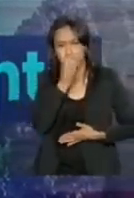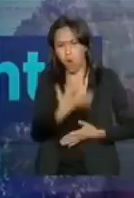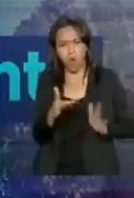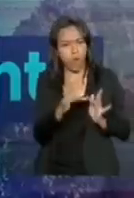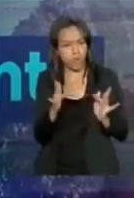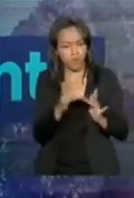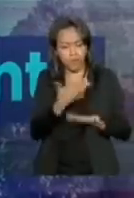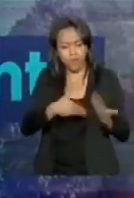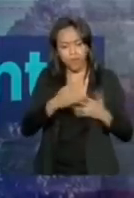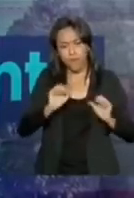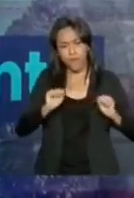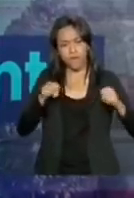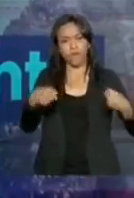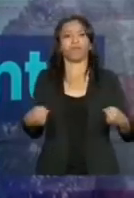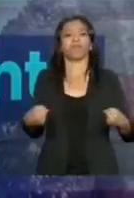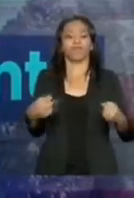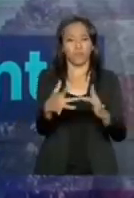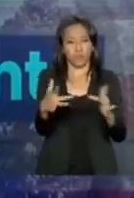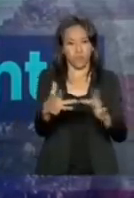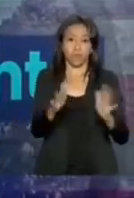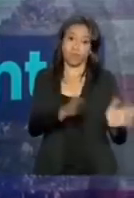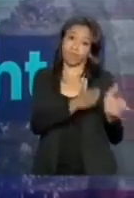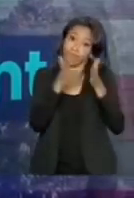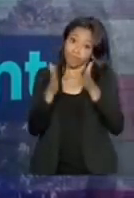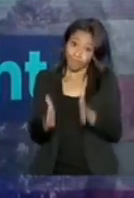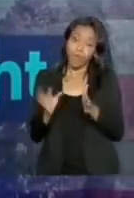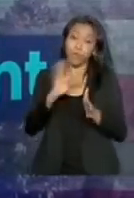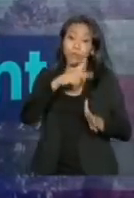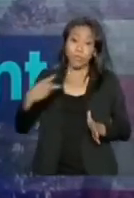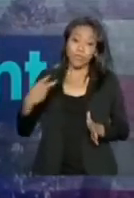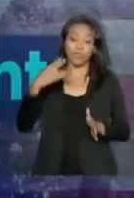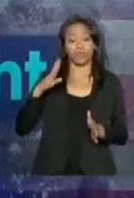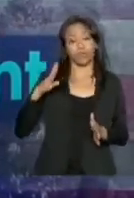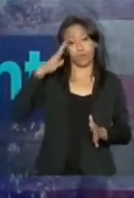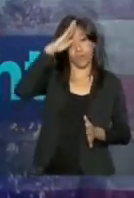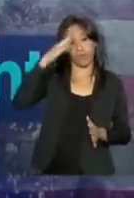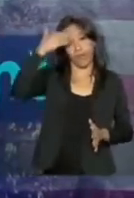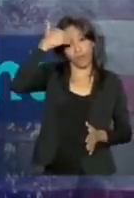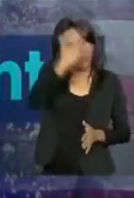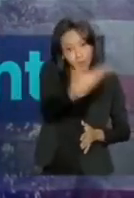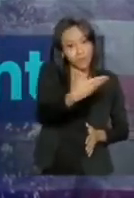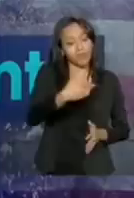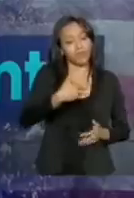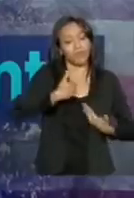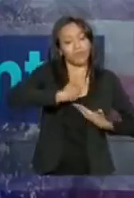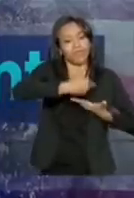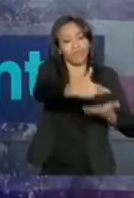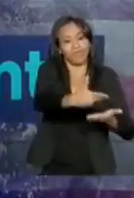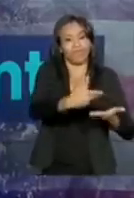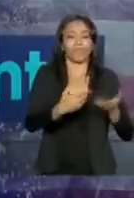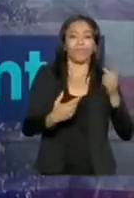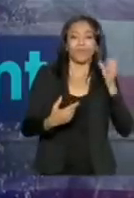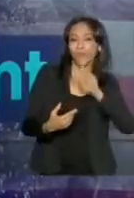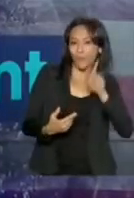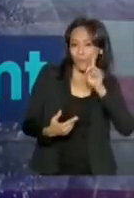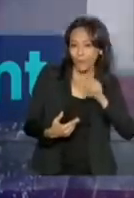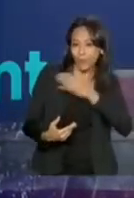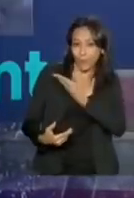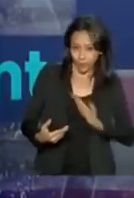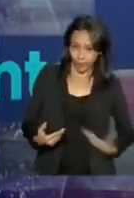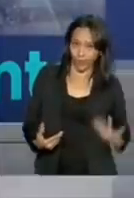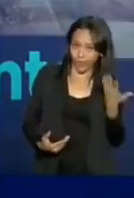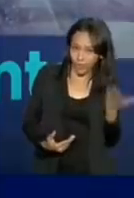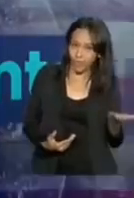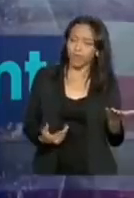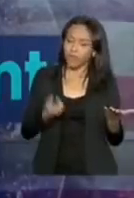vão fortalecer os vínculos. Já o presidente Jair Bolsonaro agradeceu a acolhida do governo norte-americano e destacou o